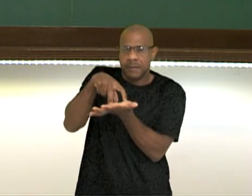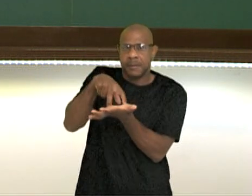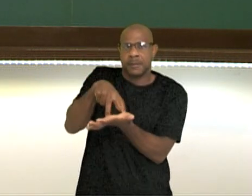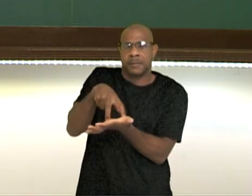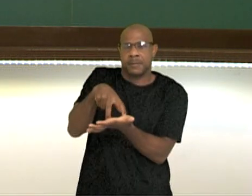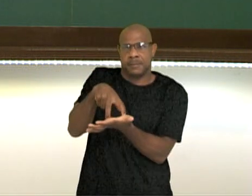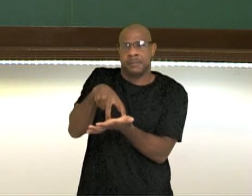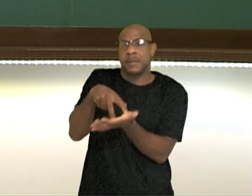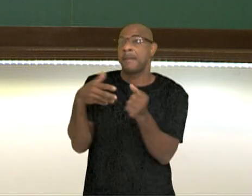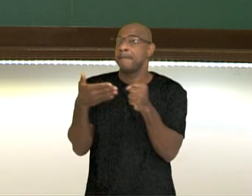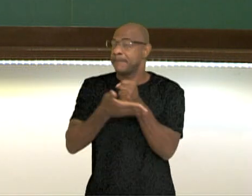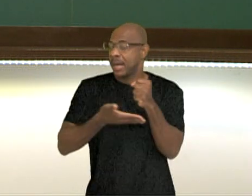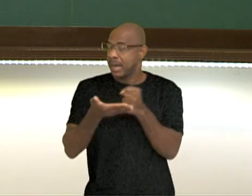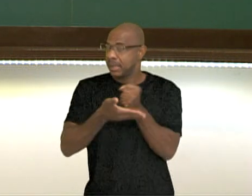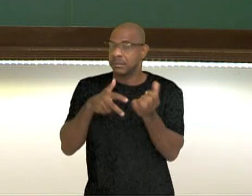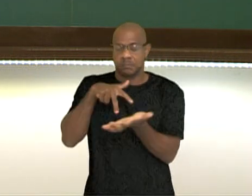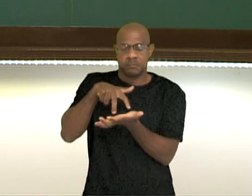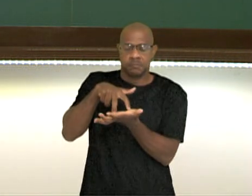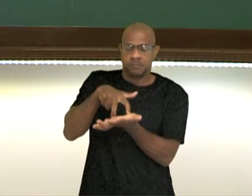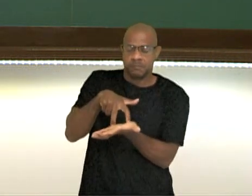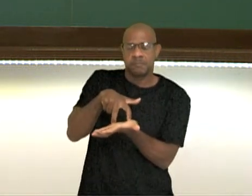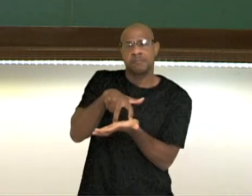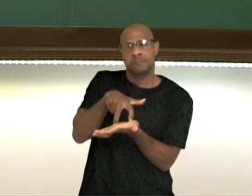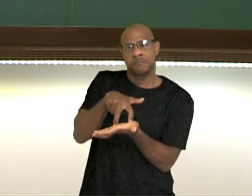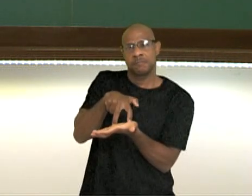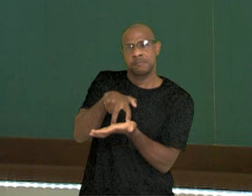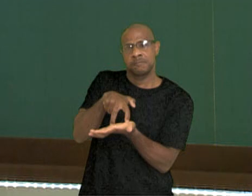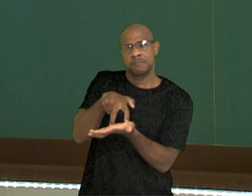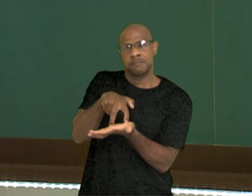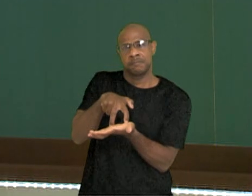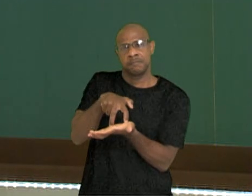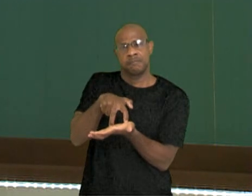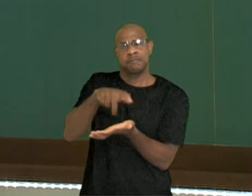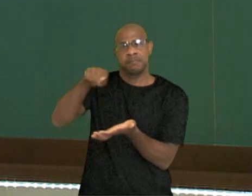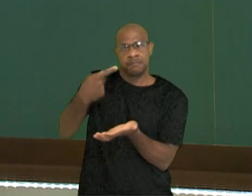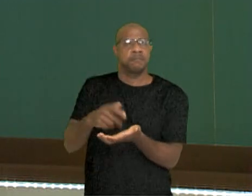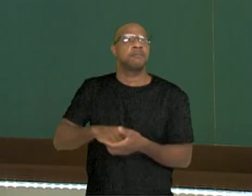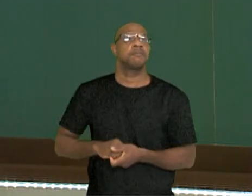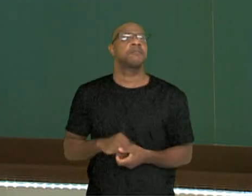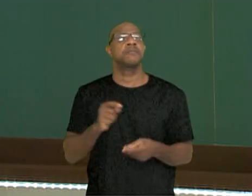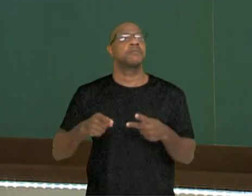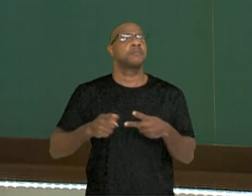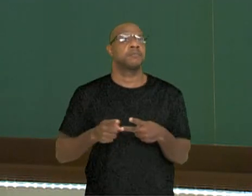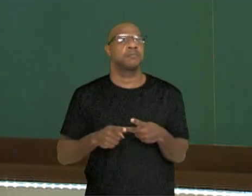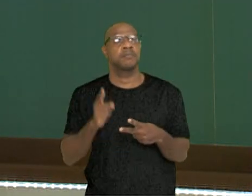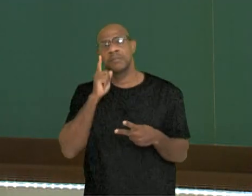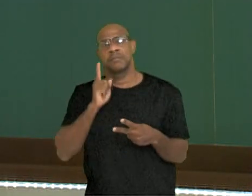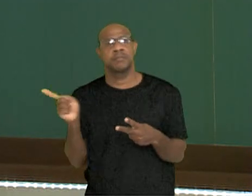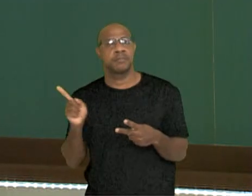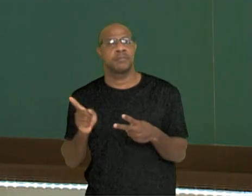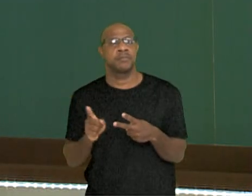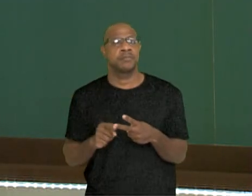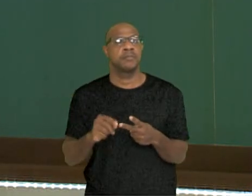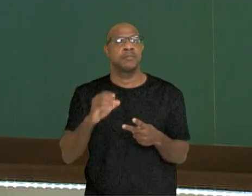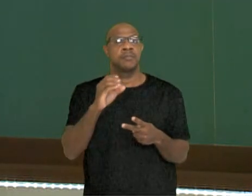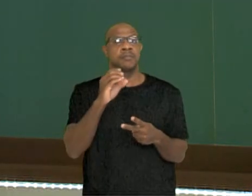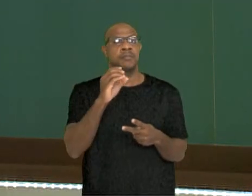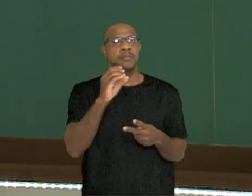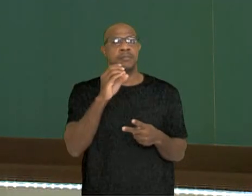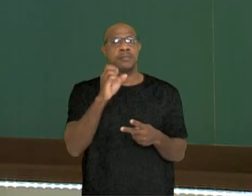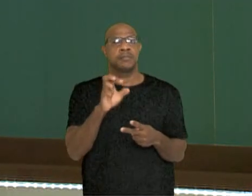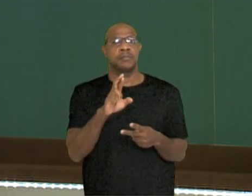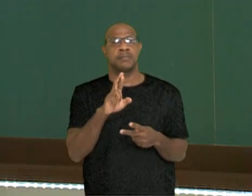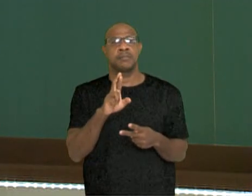de base, tá? Agora, depois da base, a gente vai para o recuo para